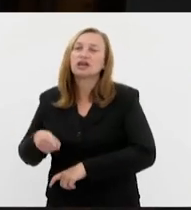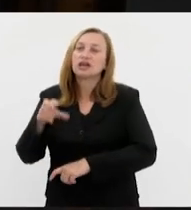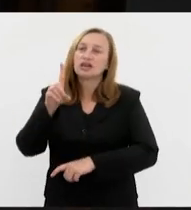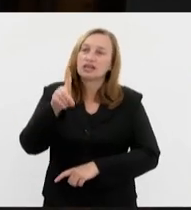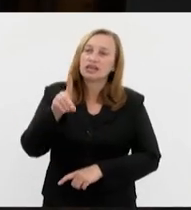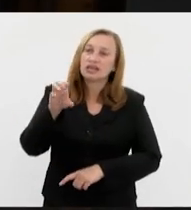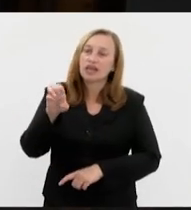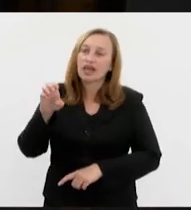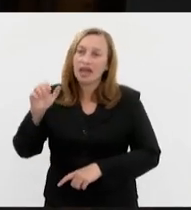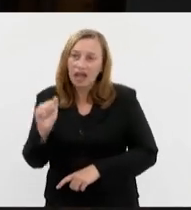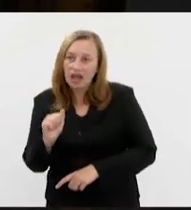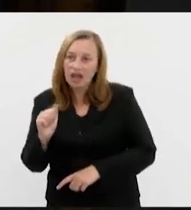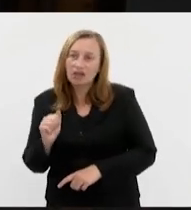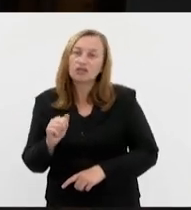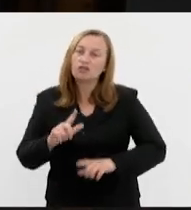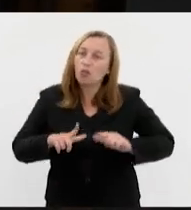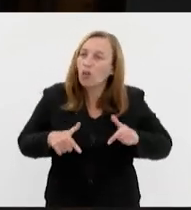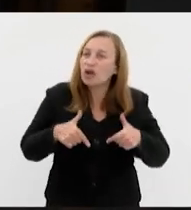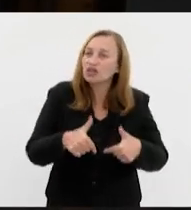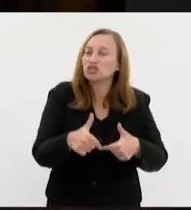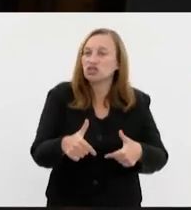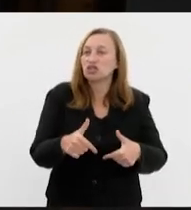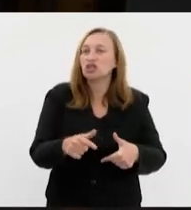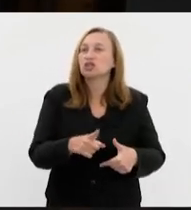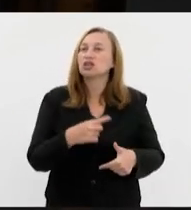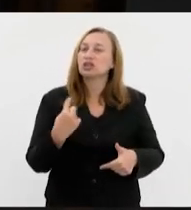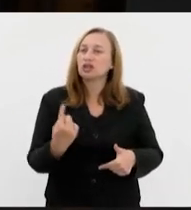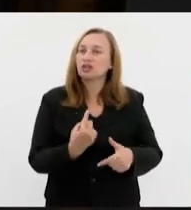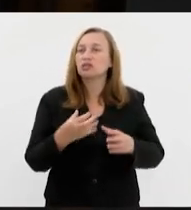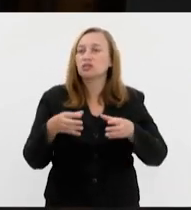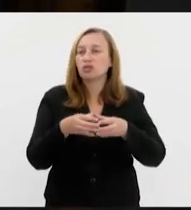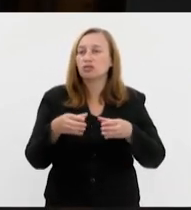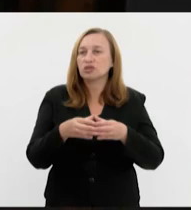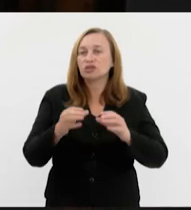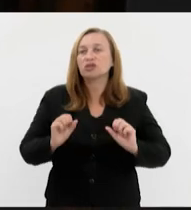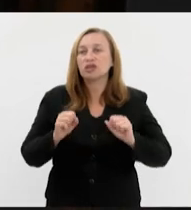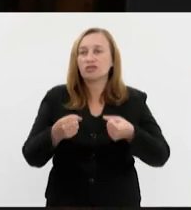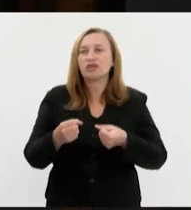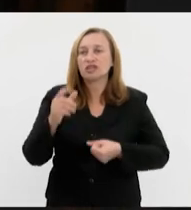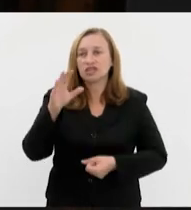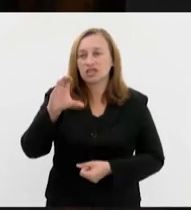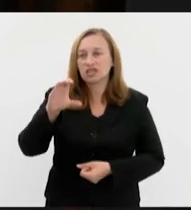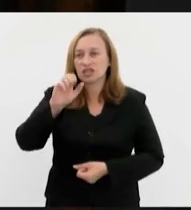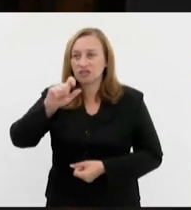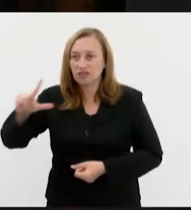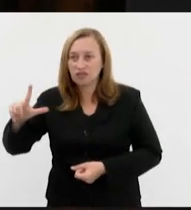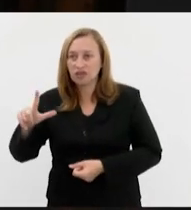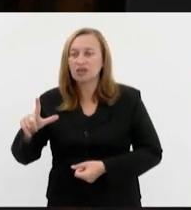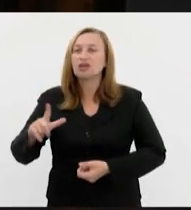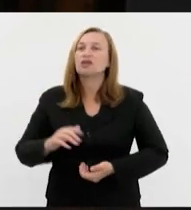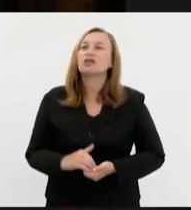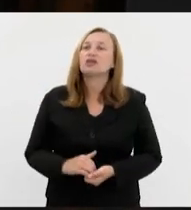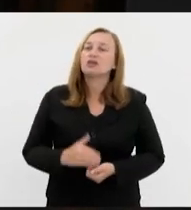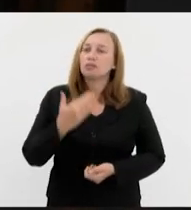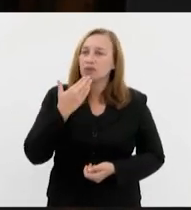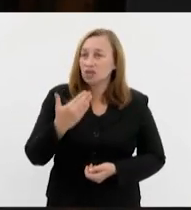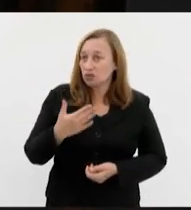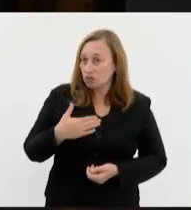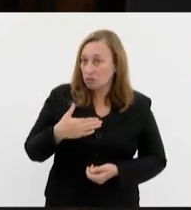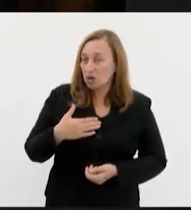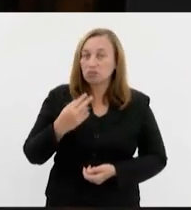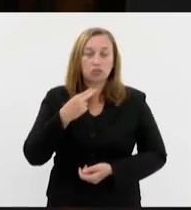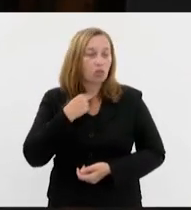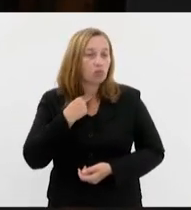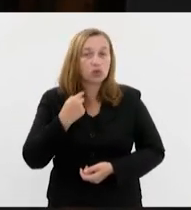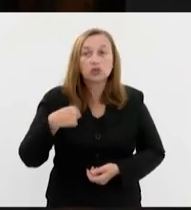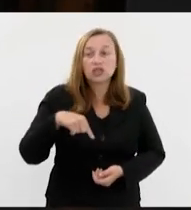e socorreu, e foi uma ação da nossa Comissão de Defesa Civil, acionada pela minha pessoa enquanto vice-presidente. Não pude estar no